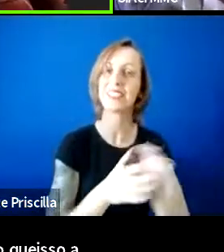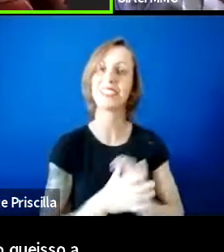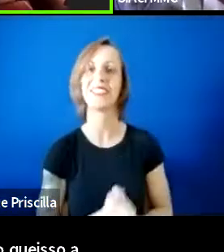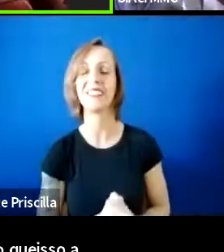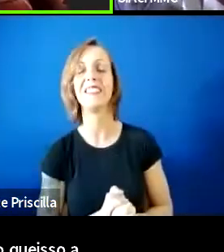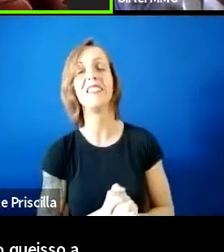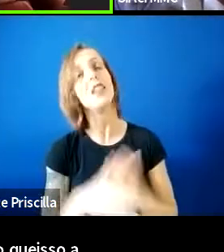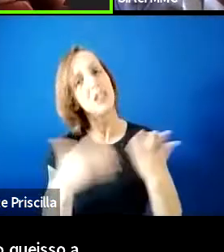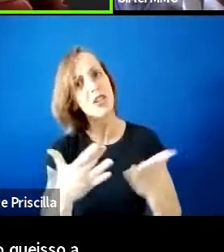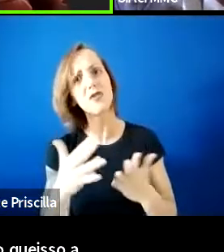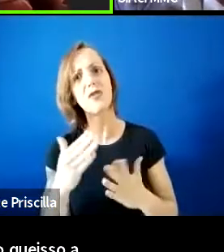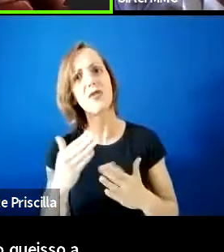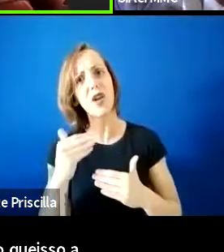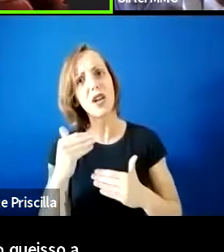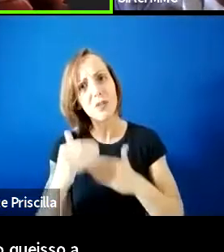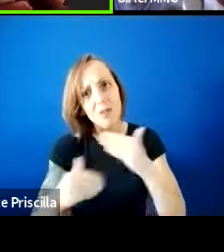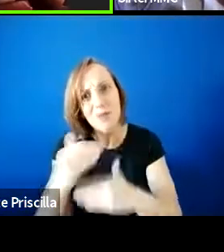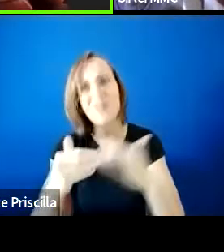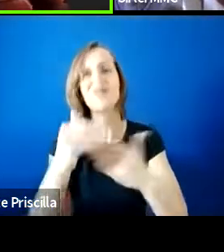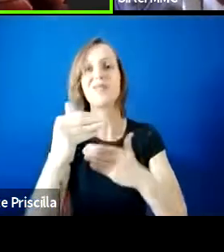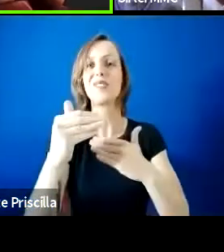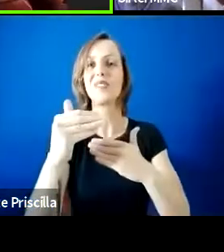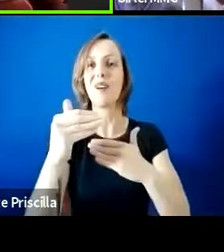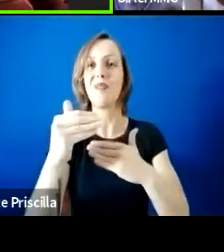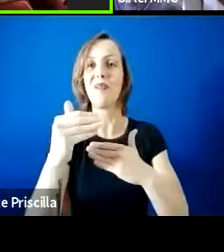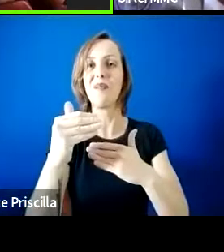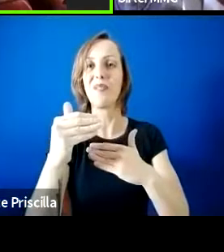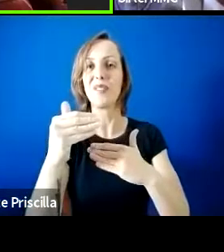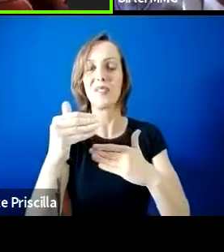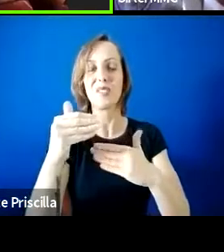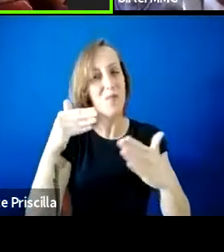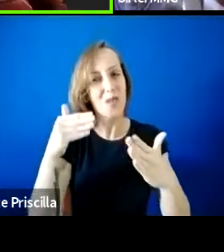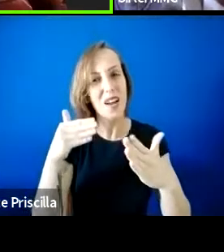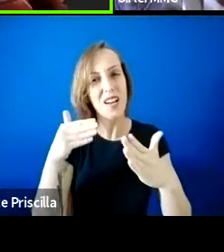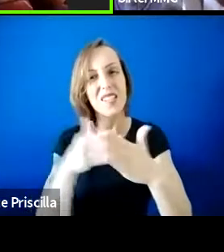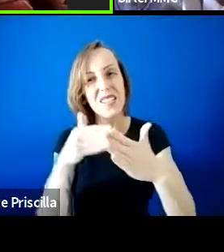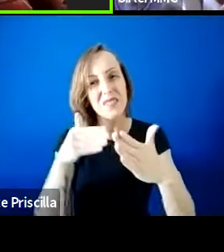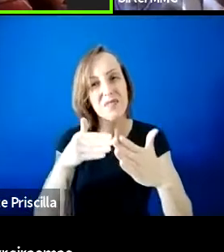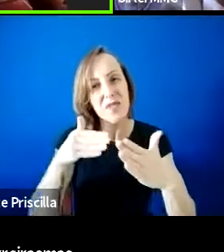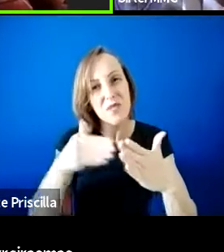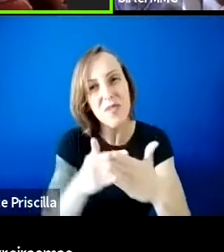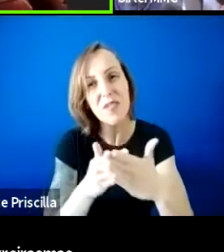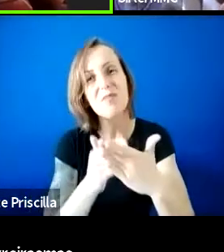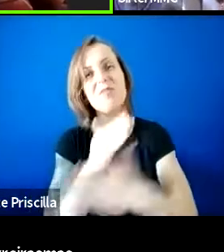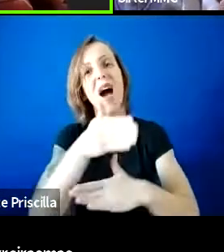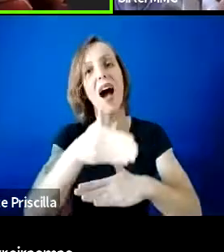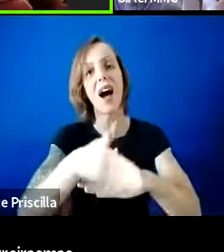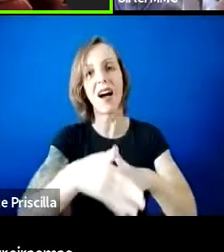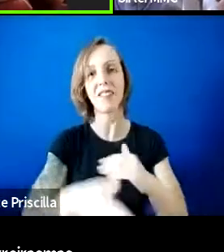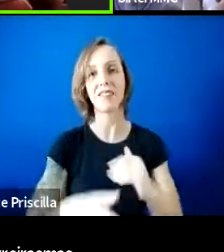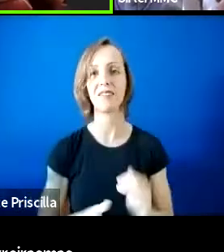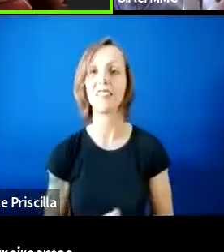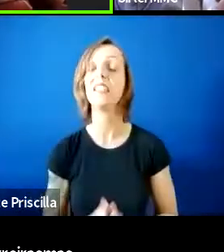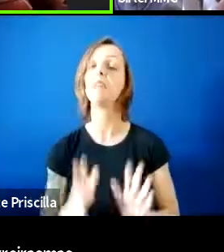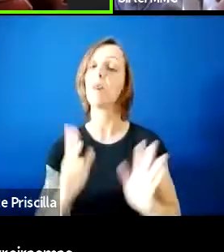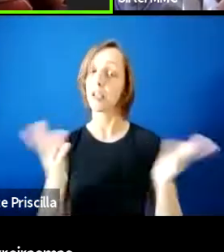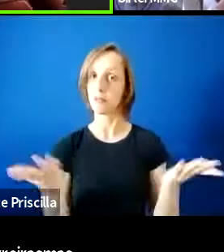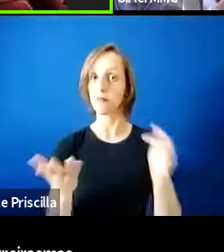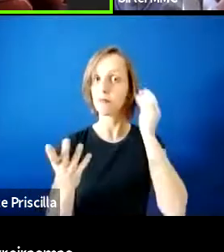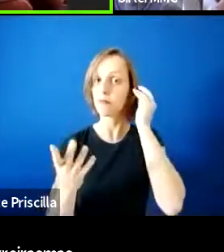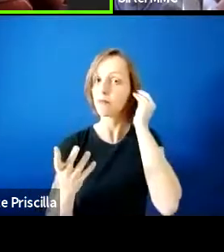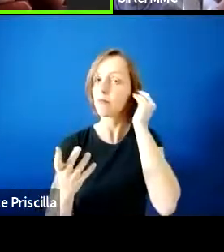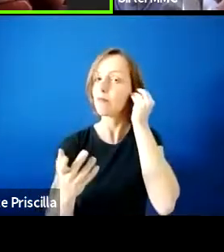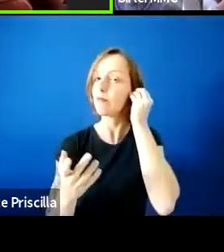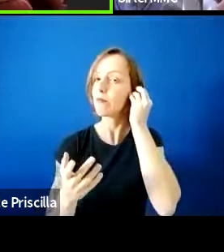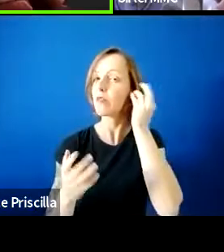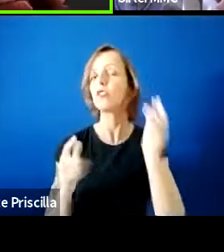avançar e quebrar essas barreiras, mas ainda existe essa dificuldade de organizar as nossas famílias, organizar os nossos grupos